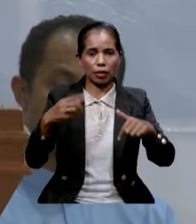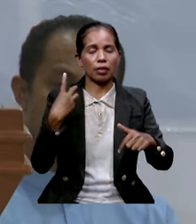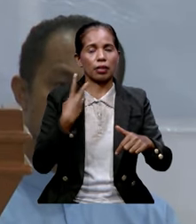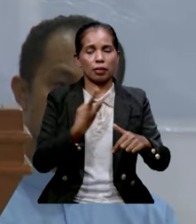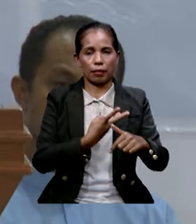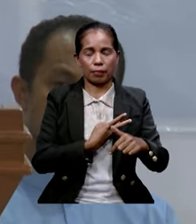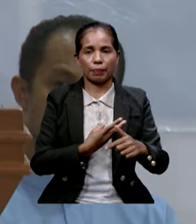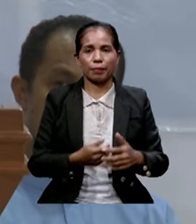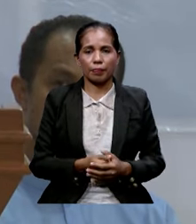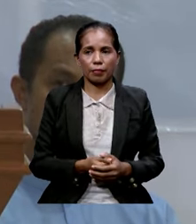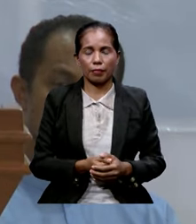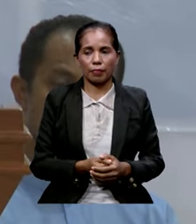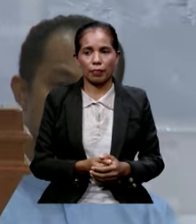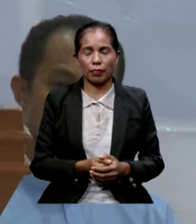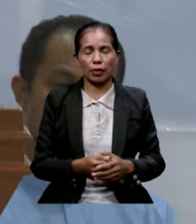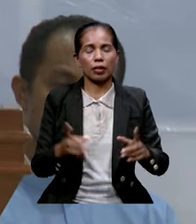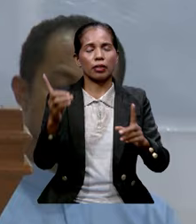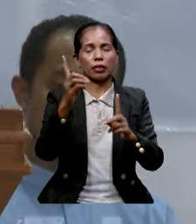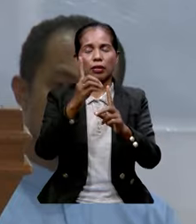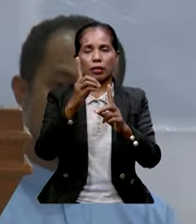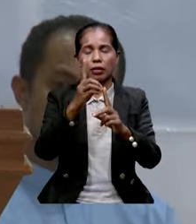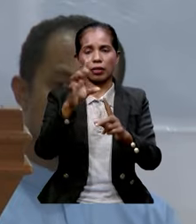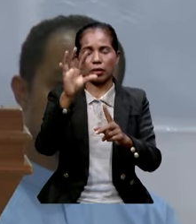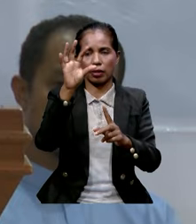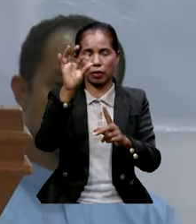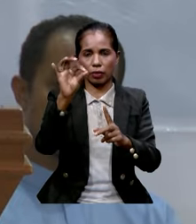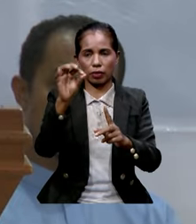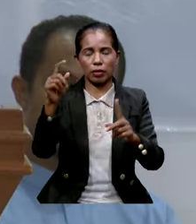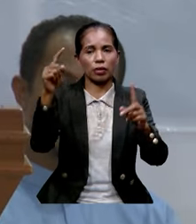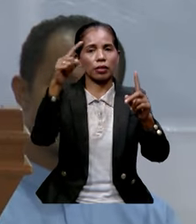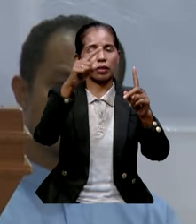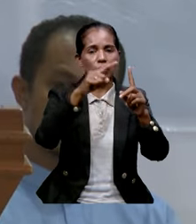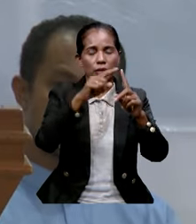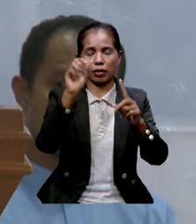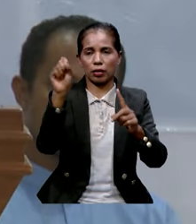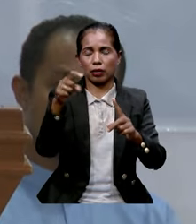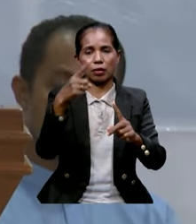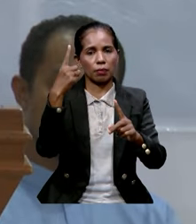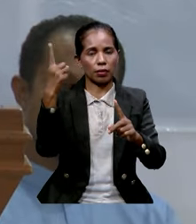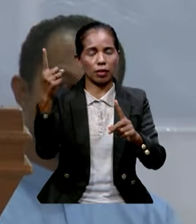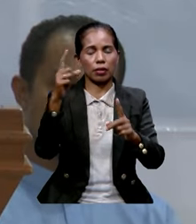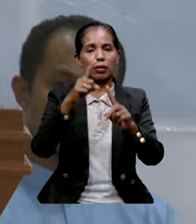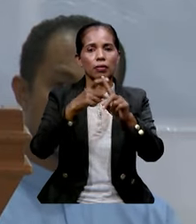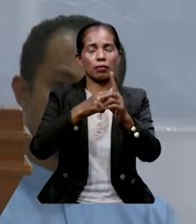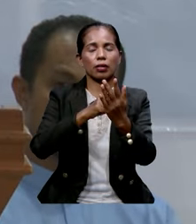Apostólica. Do dia 9 até o dia 11 de setembro